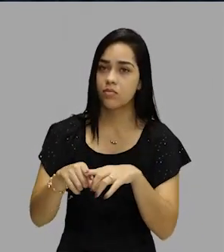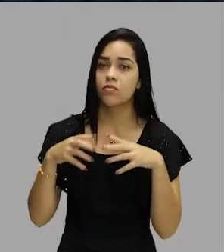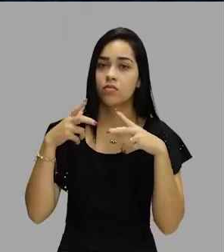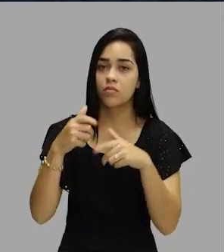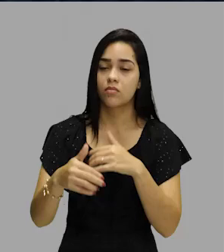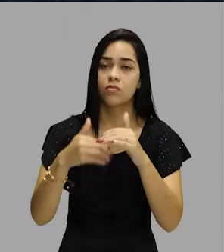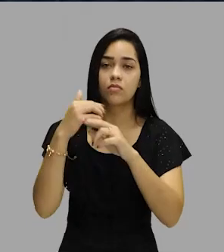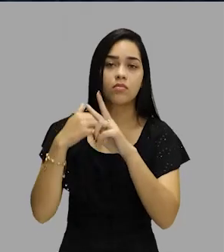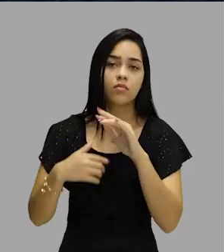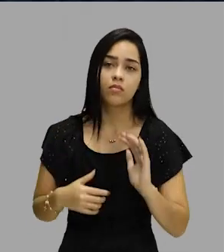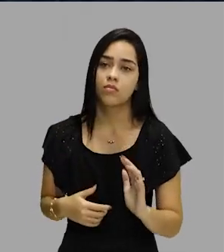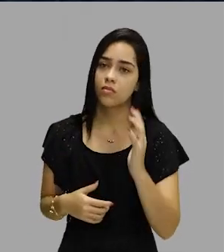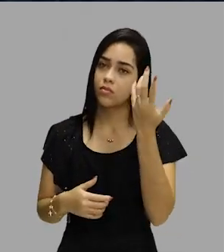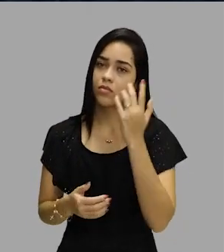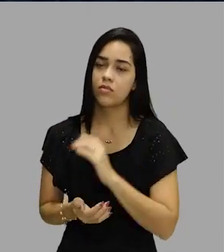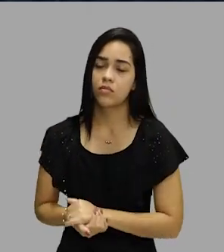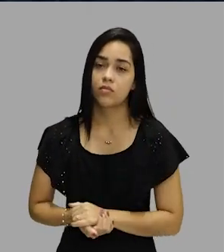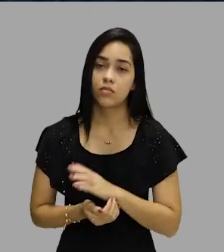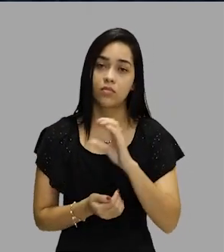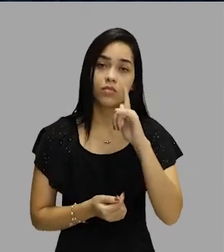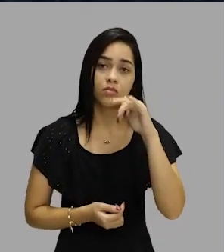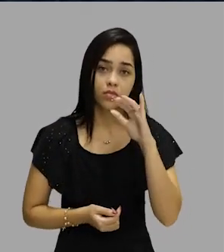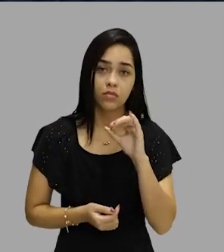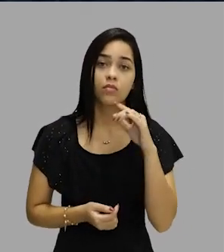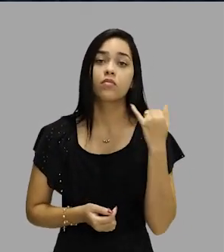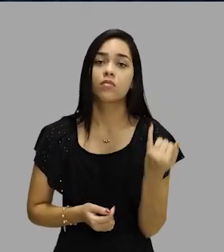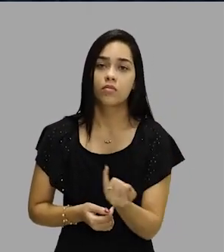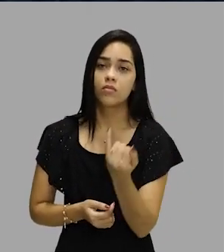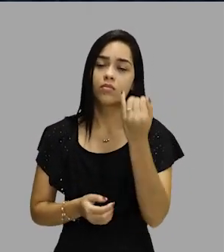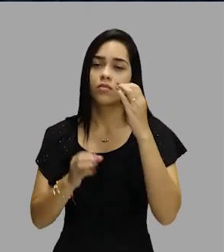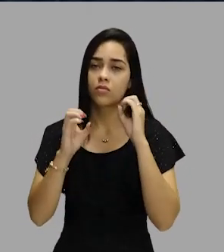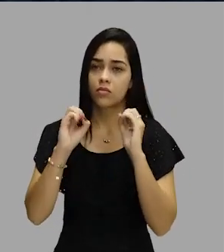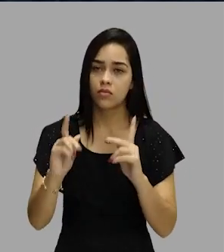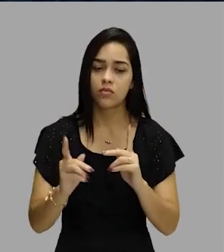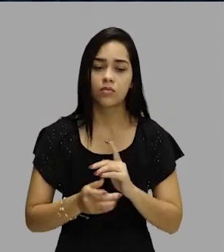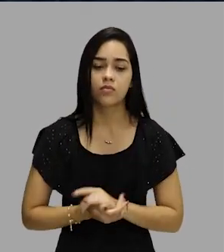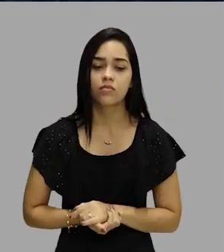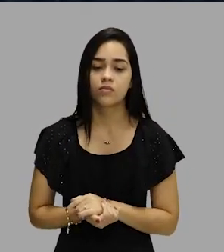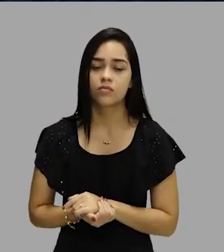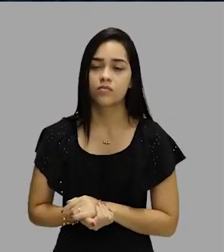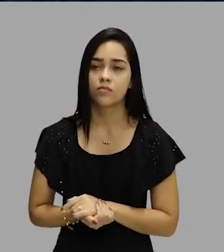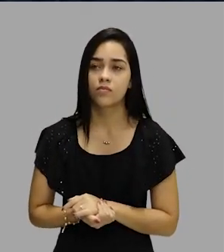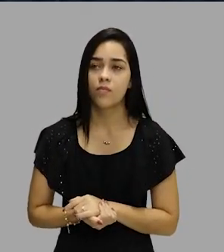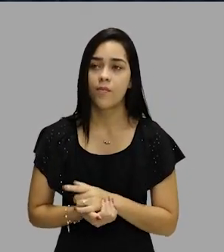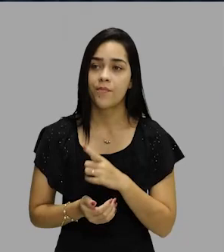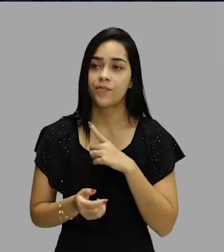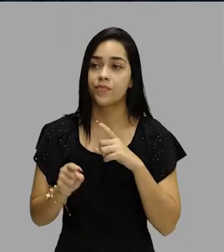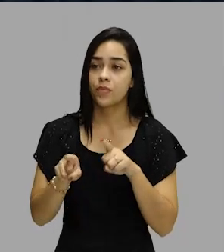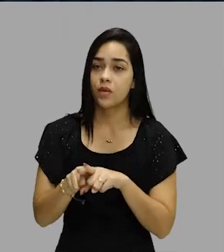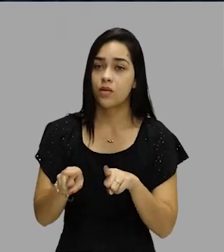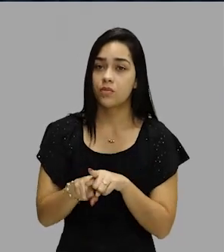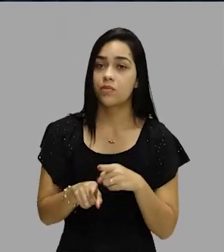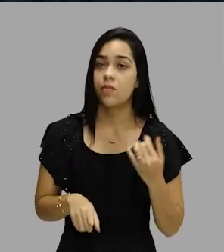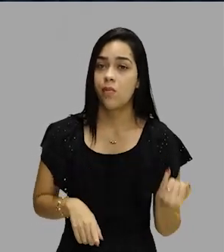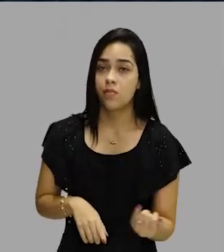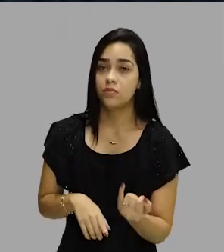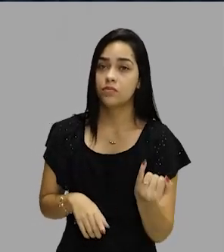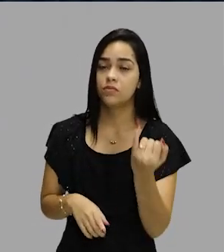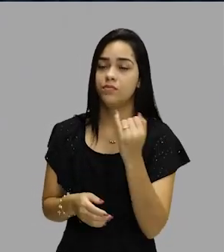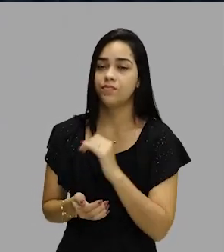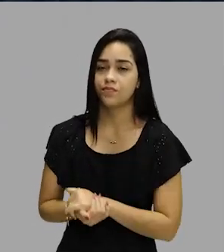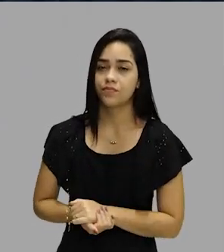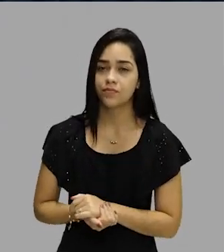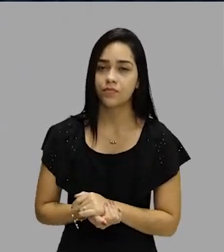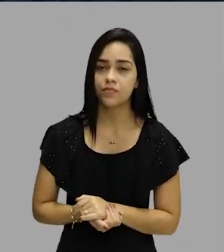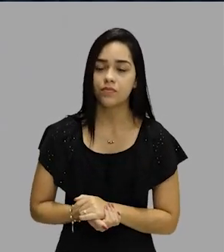reação não vai acontecer. Então, o cálcio ele é importante, ok? Agora, uma outra coisa importante também,